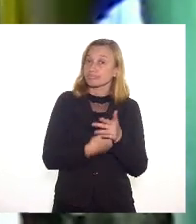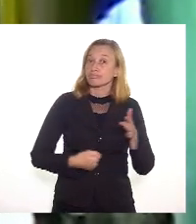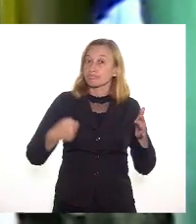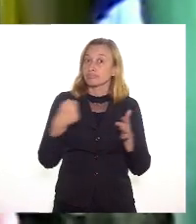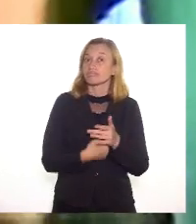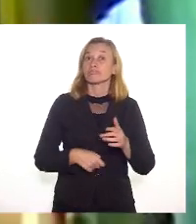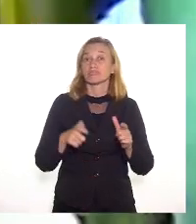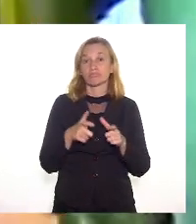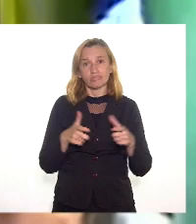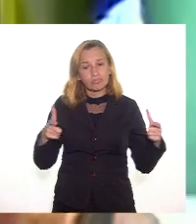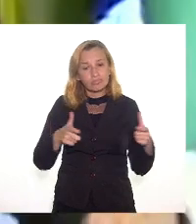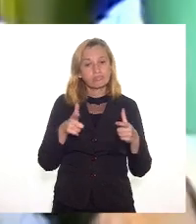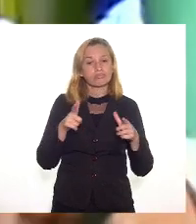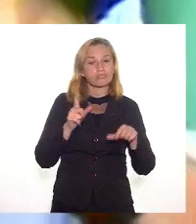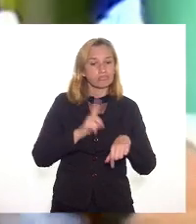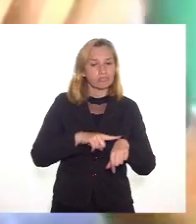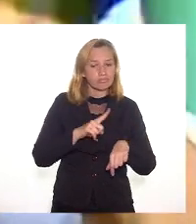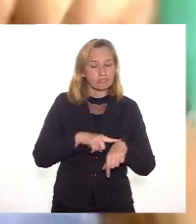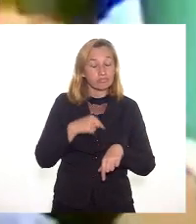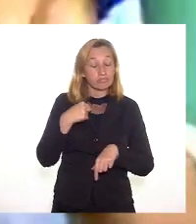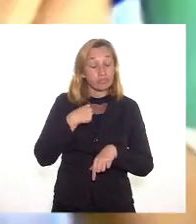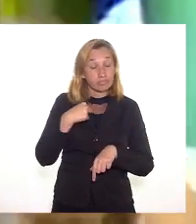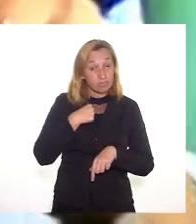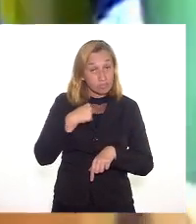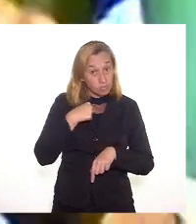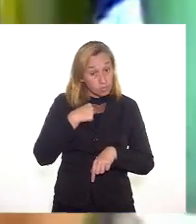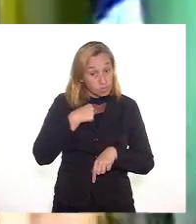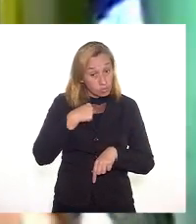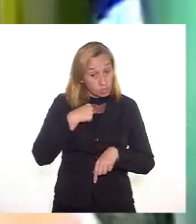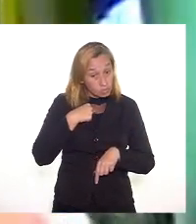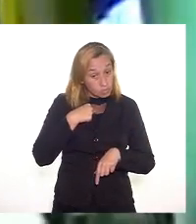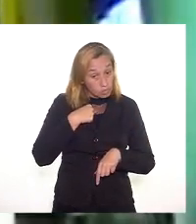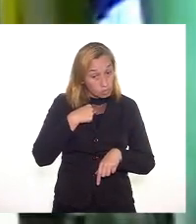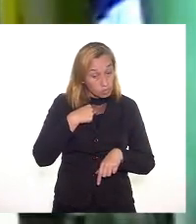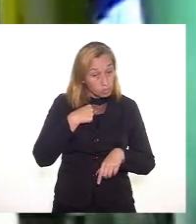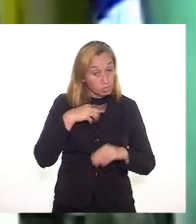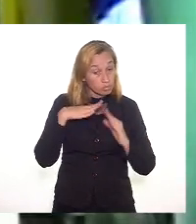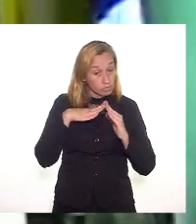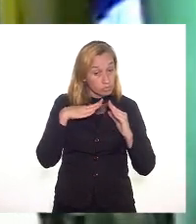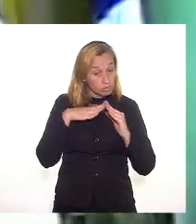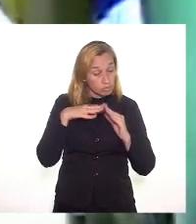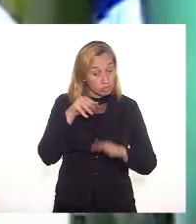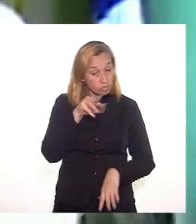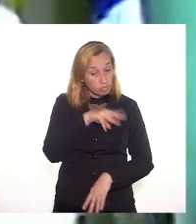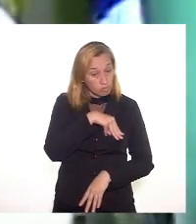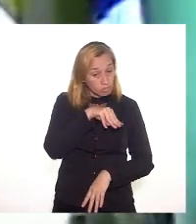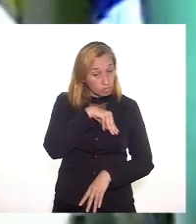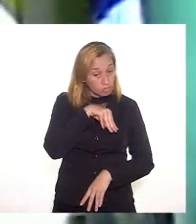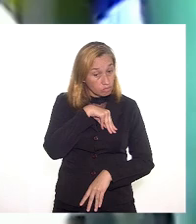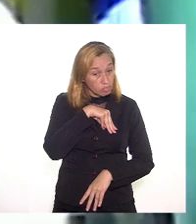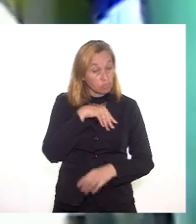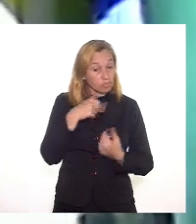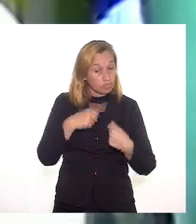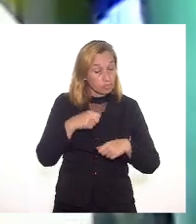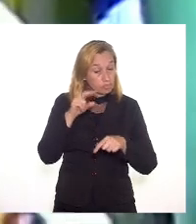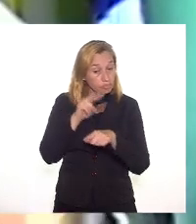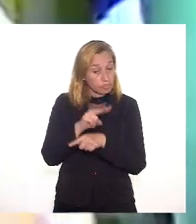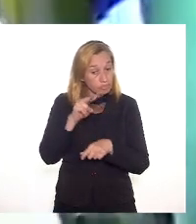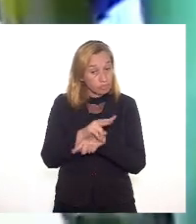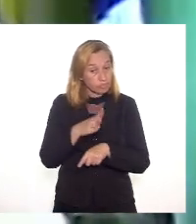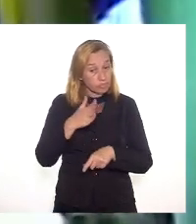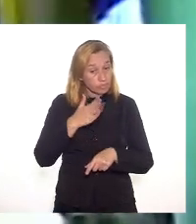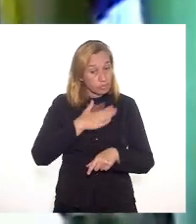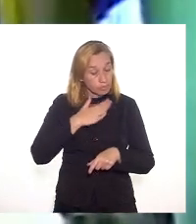No momento que a gente, eu que sou morador de Vaz Louco, tenho que defender a minha